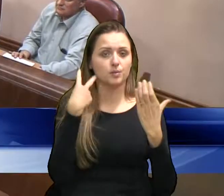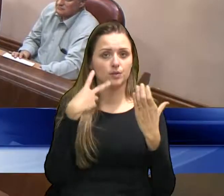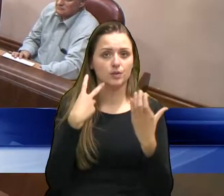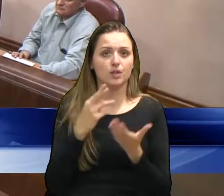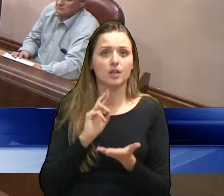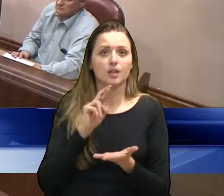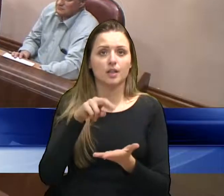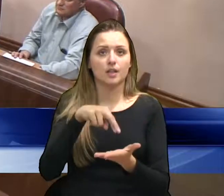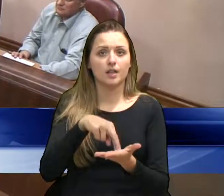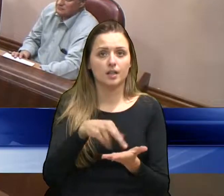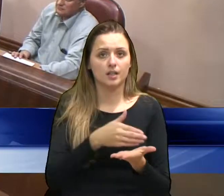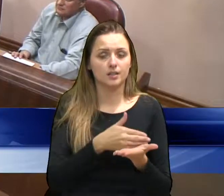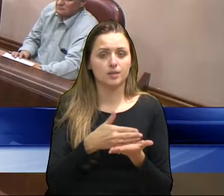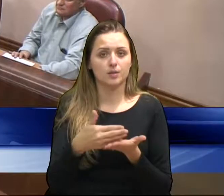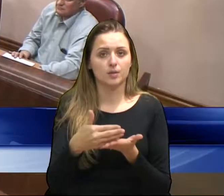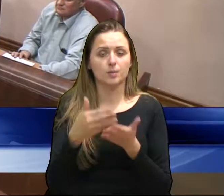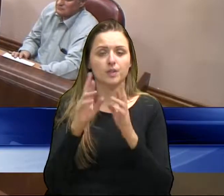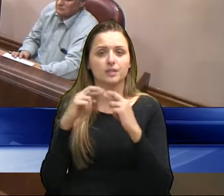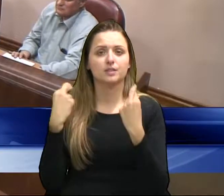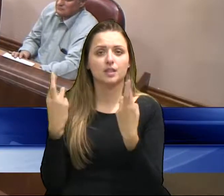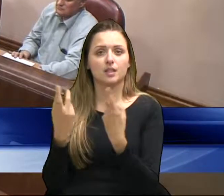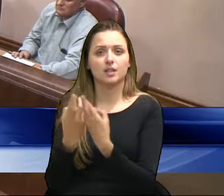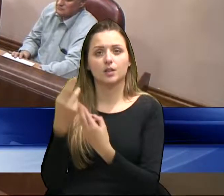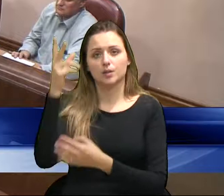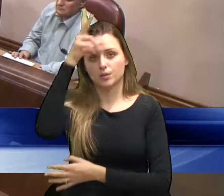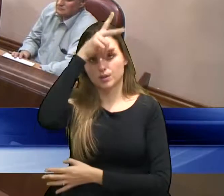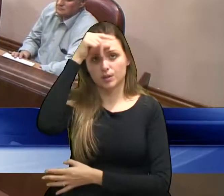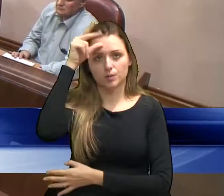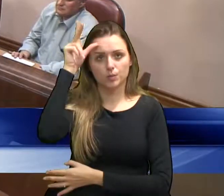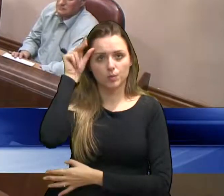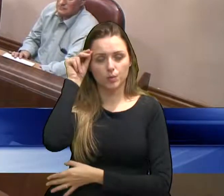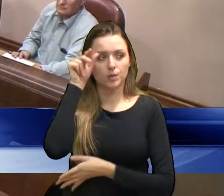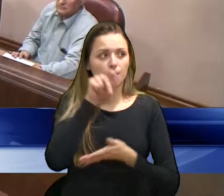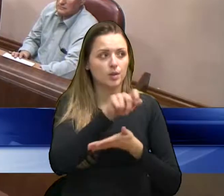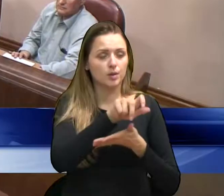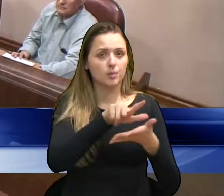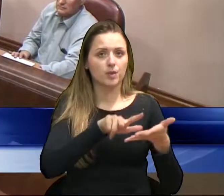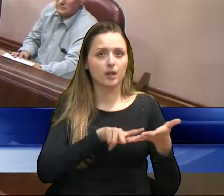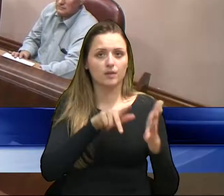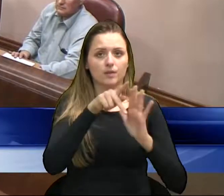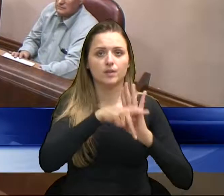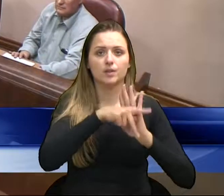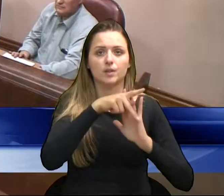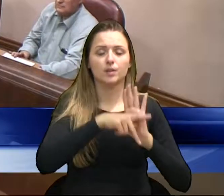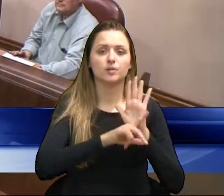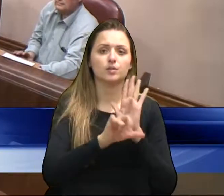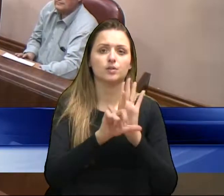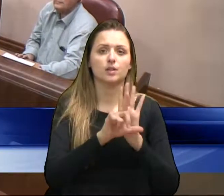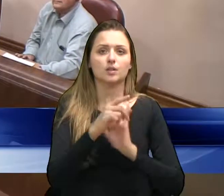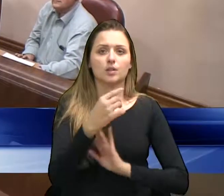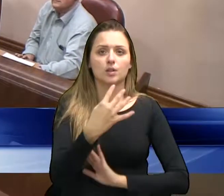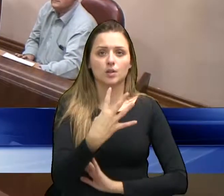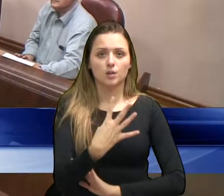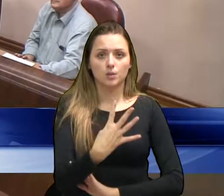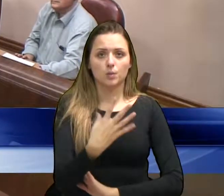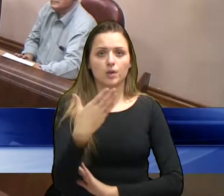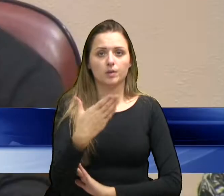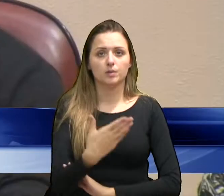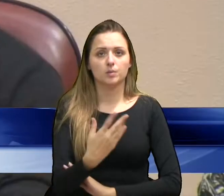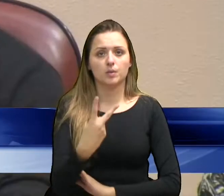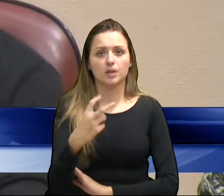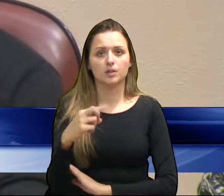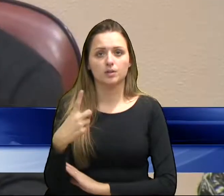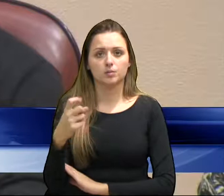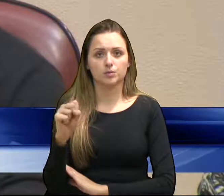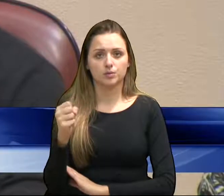realiza a partir de agora a audiência pública para avaliar o projeto de lei número 4 de